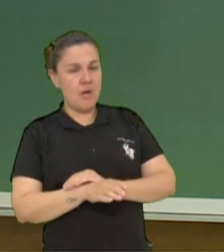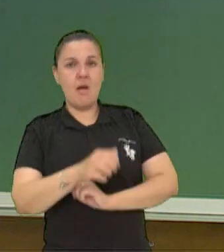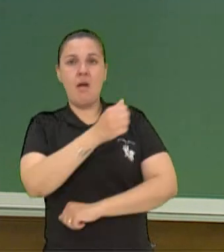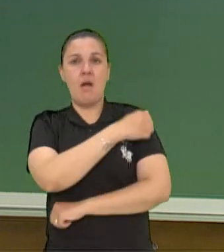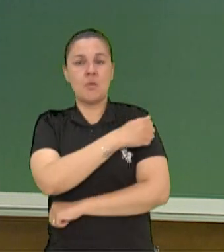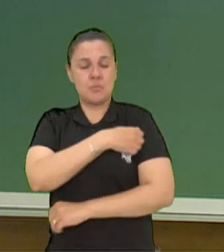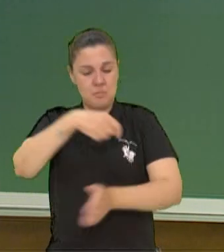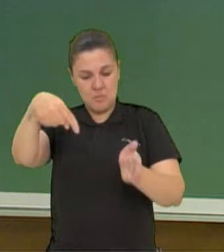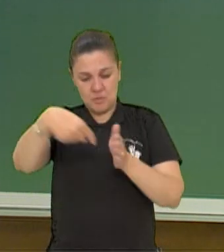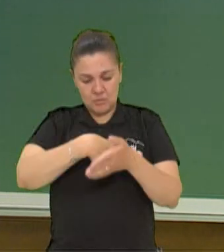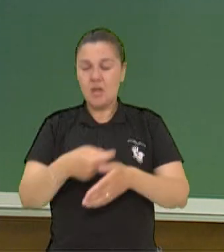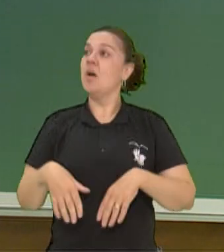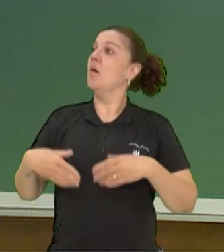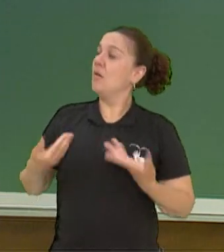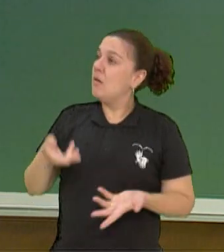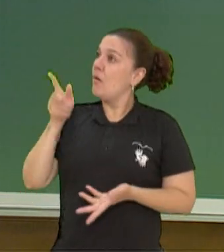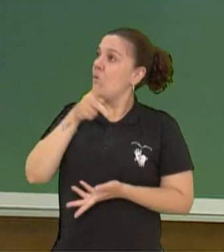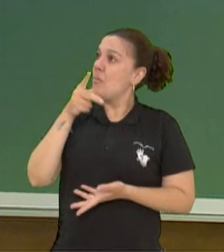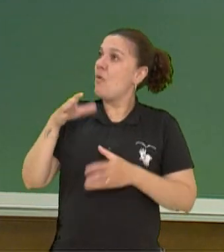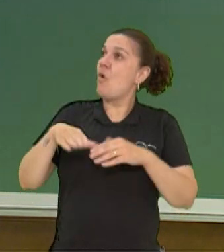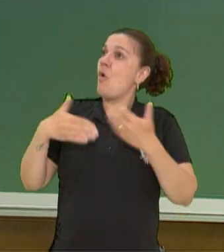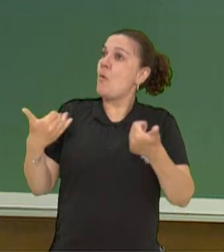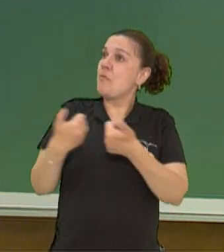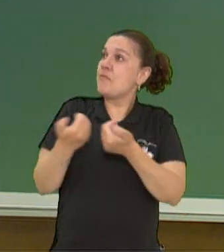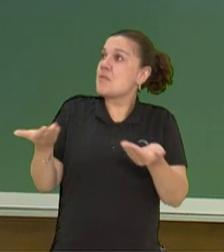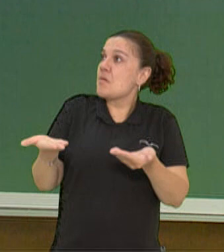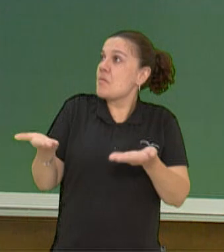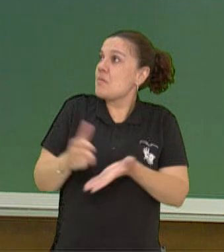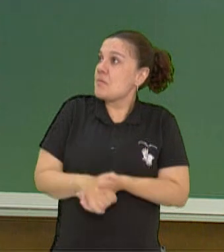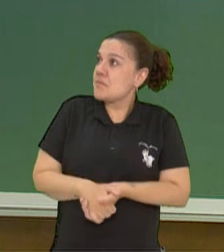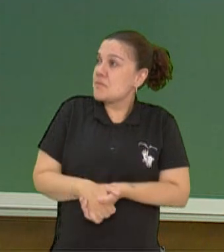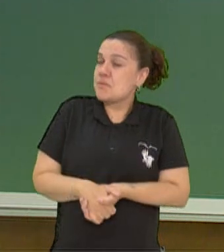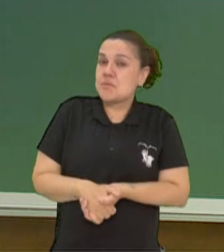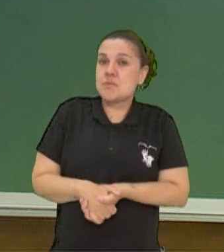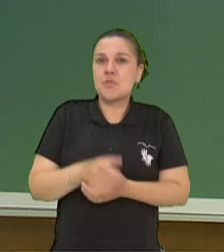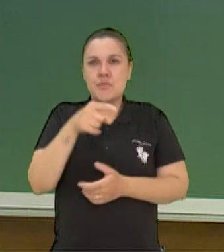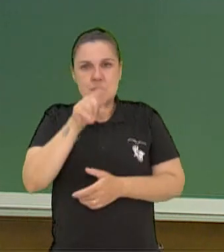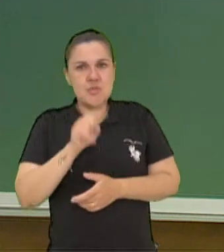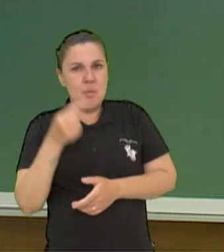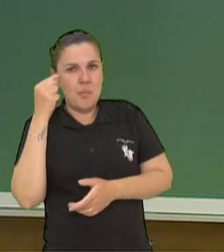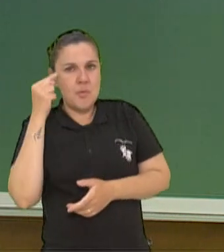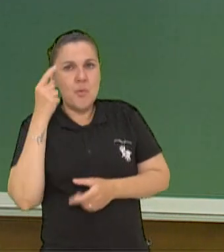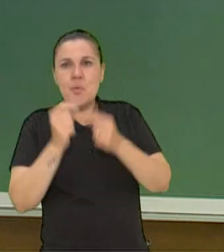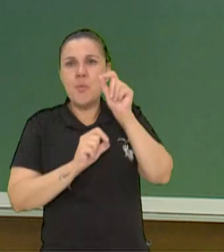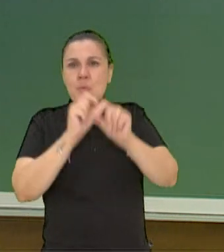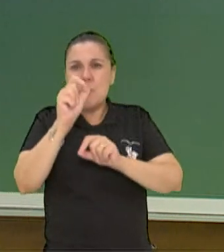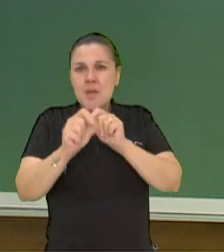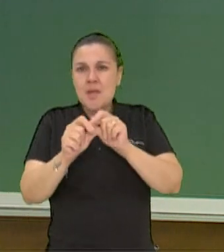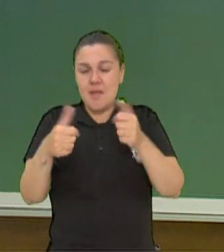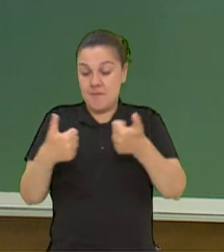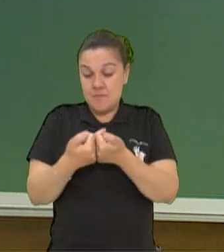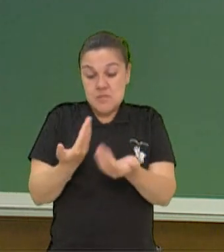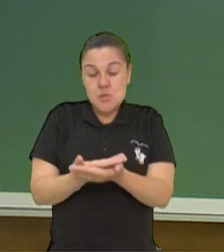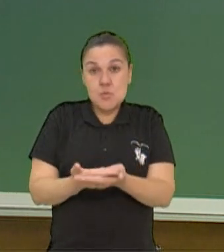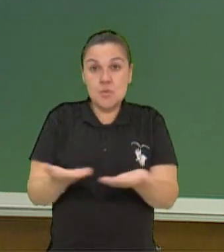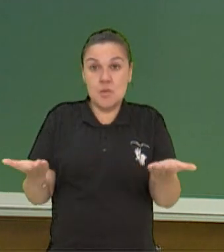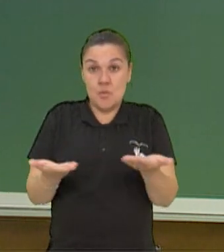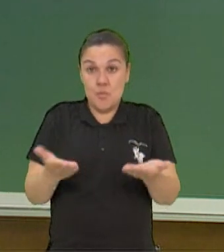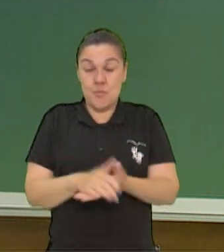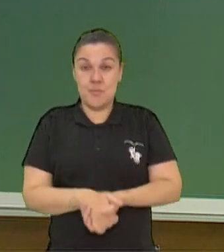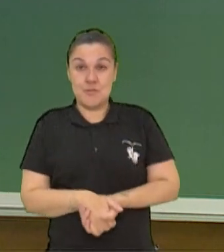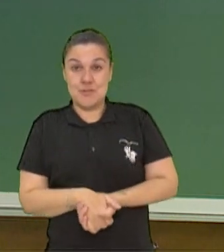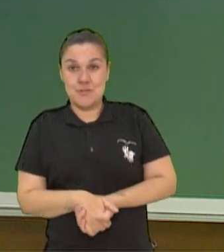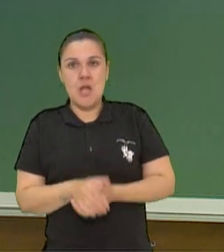me perguntar assim, professor, mas aonde a física está hoje? Você já parou para pensar o que a física está estudando hoje? Quais são